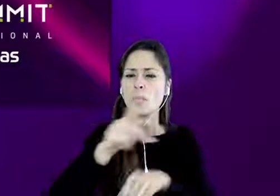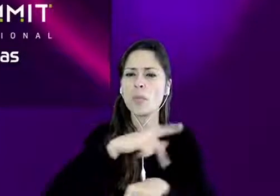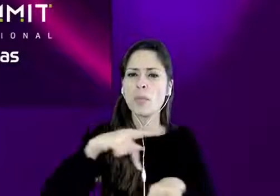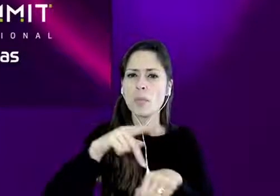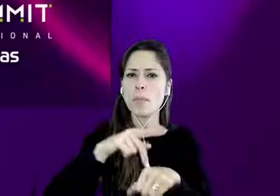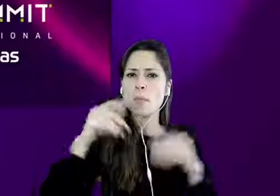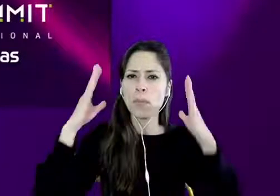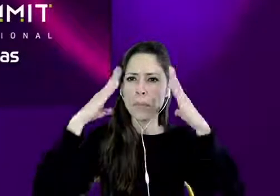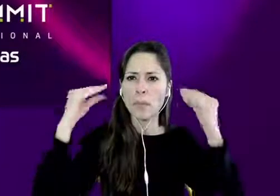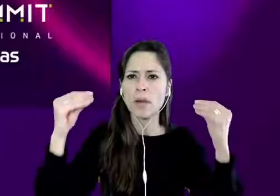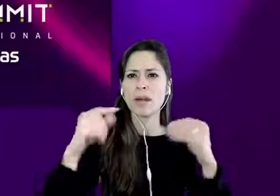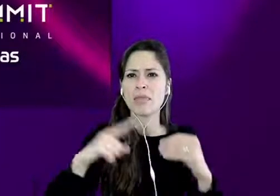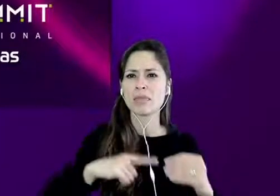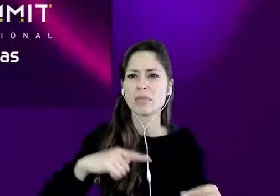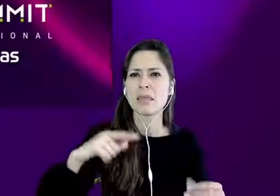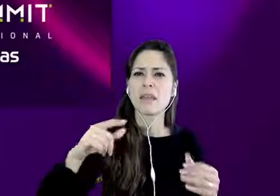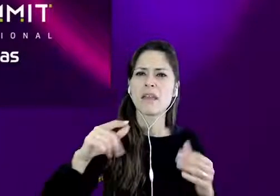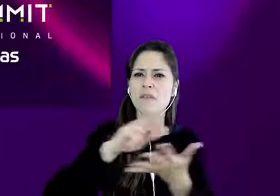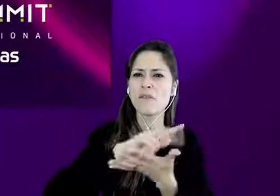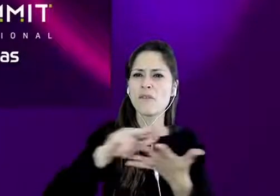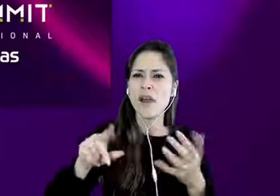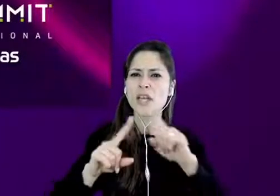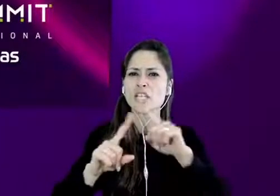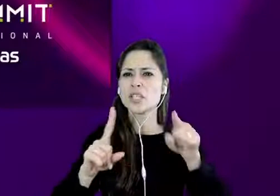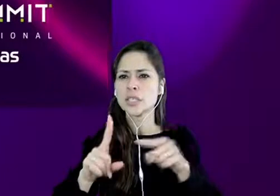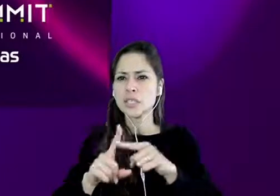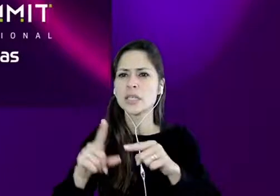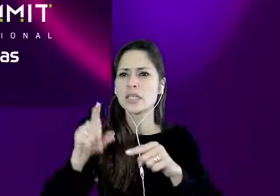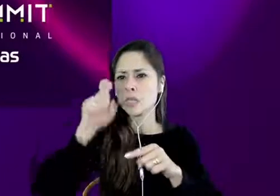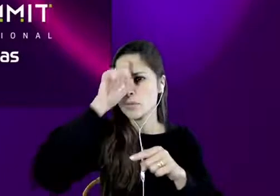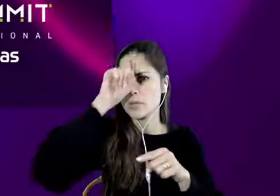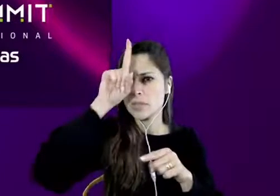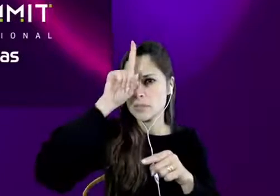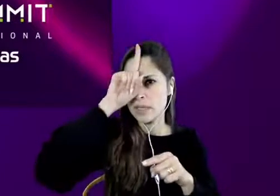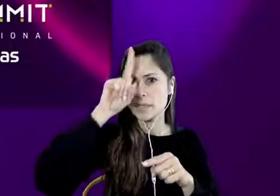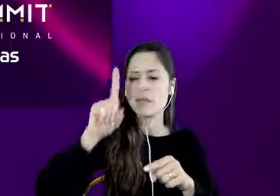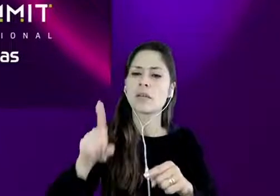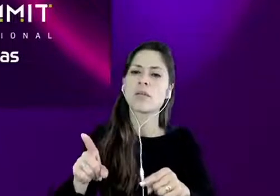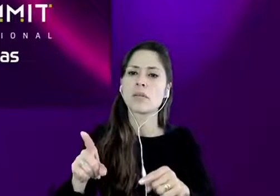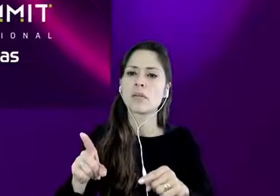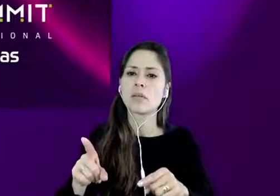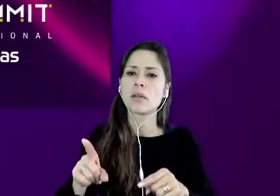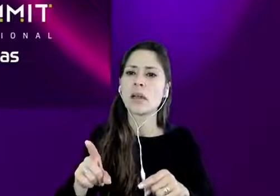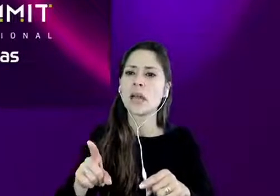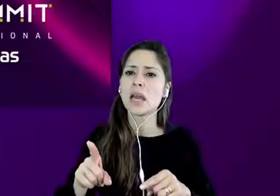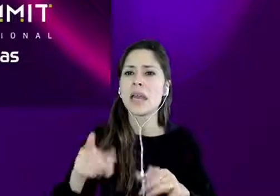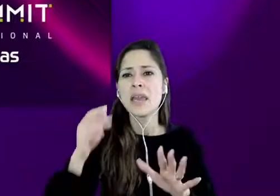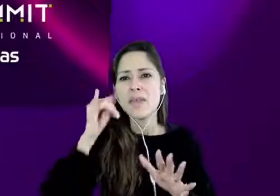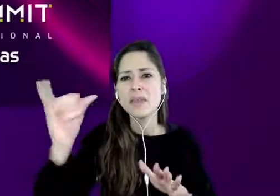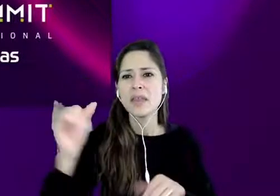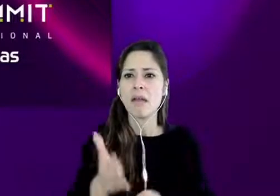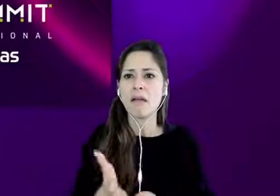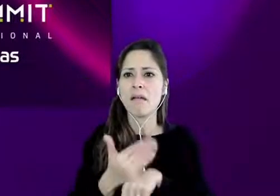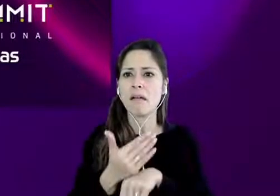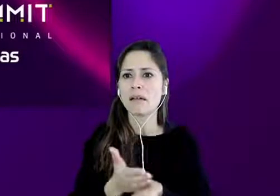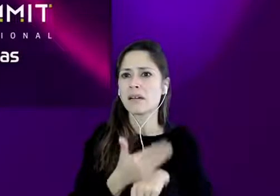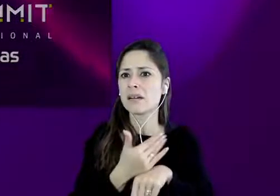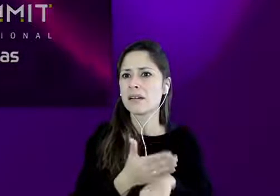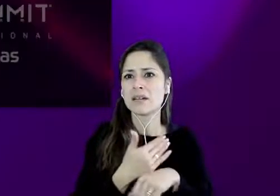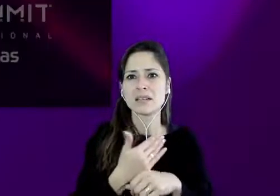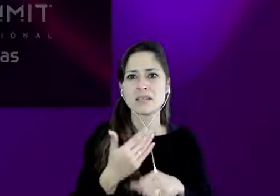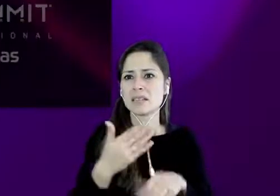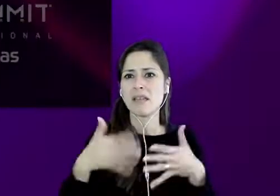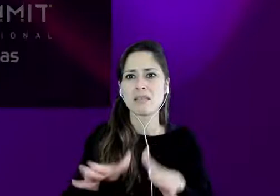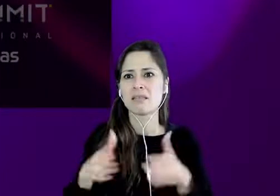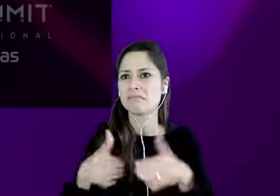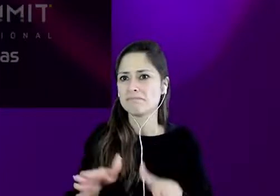hospitais. Houve a preocupação se iríamos aumentar muito a quantidade de induções e parto muito perto do termo precoce, porém a